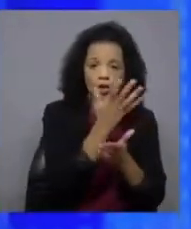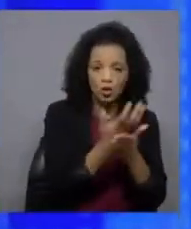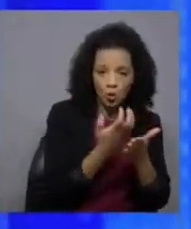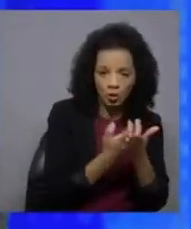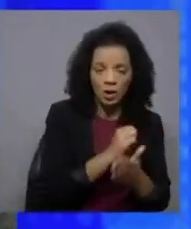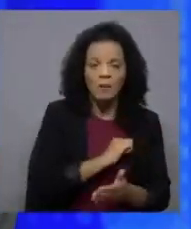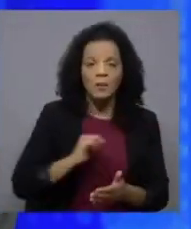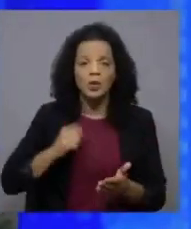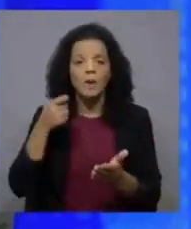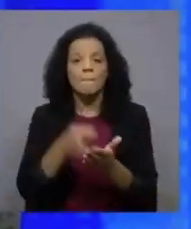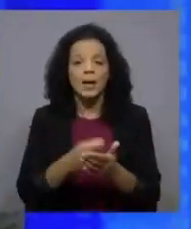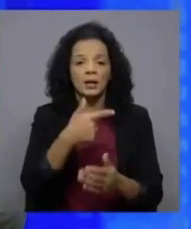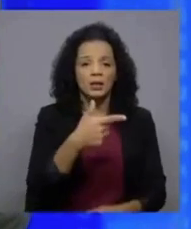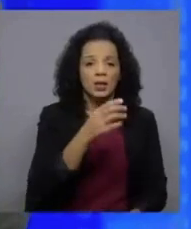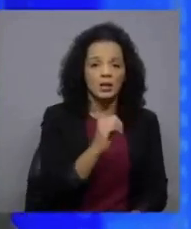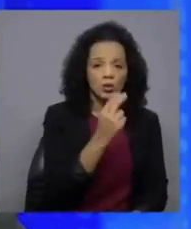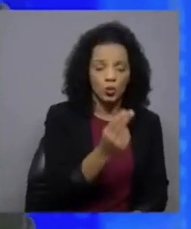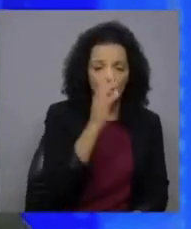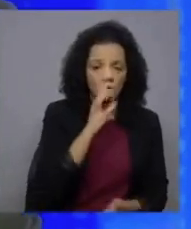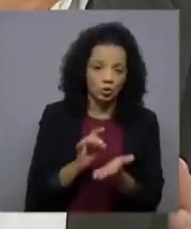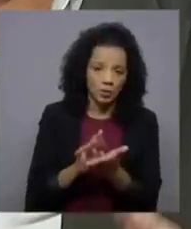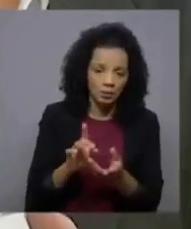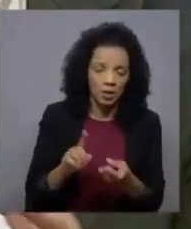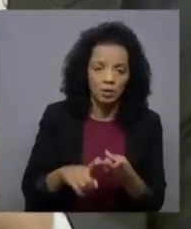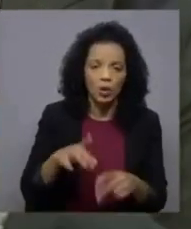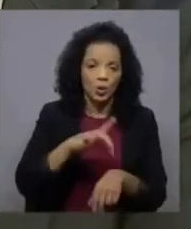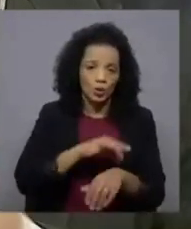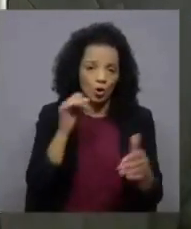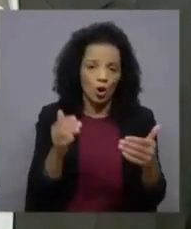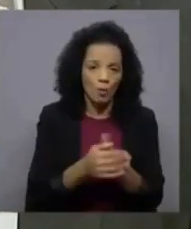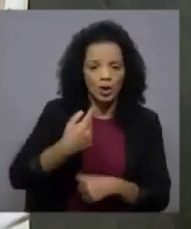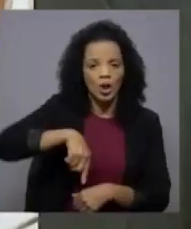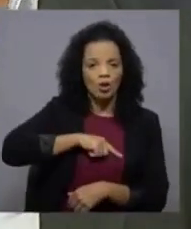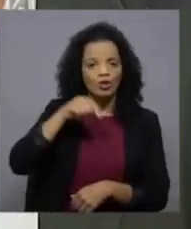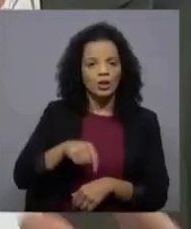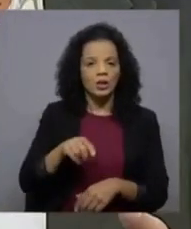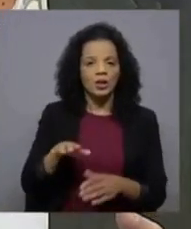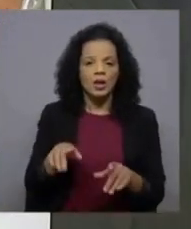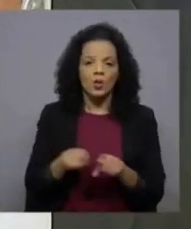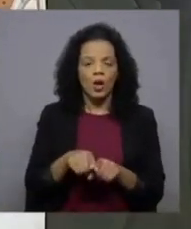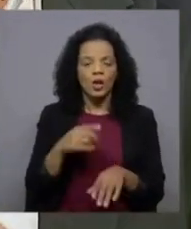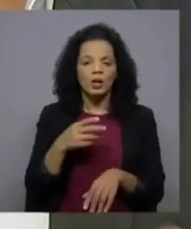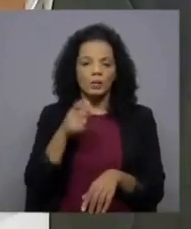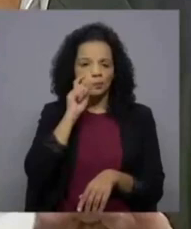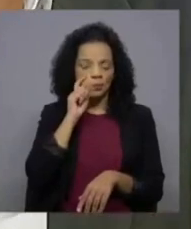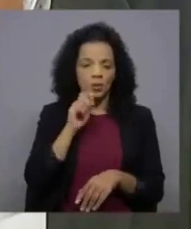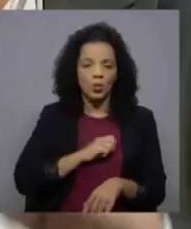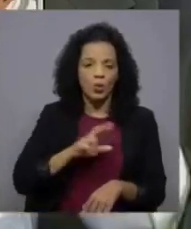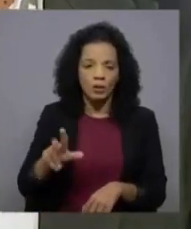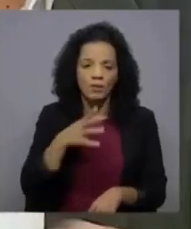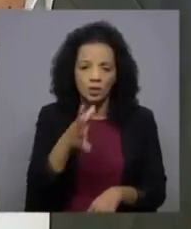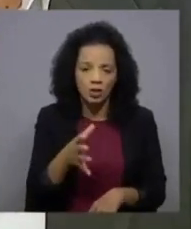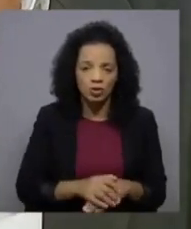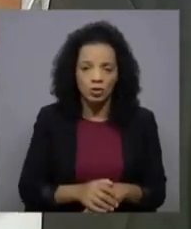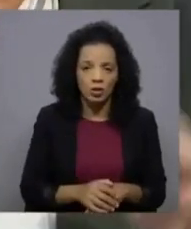o teu patrão Paga até existiu e em caso de despedimento doença ou Morte nós estamos aqui com uma rede segurança o que o livro dizer nem um